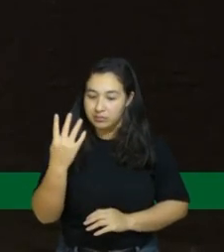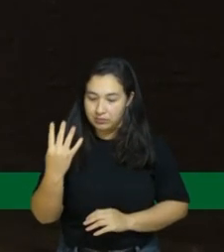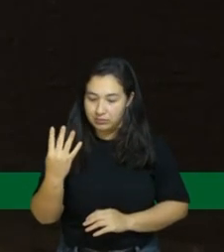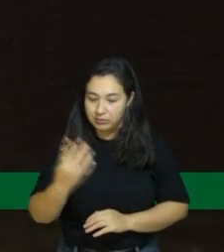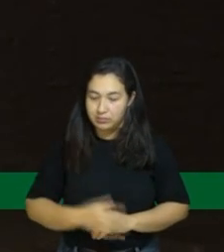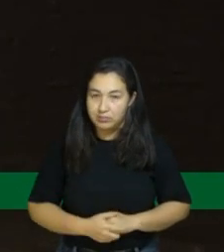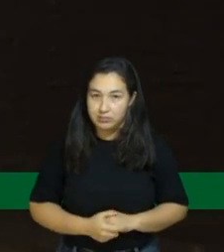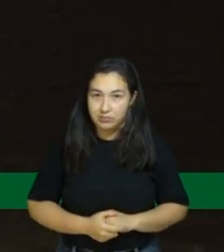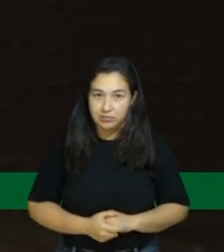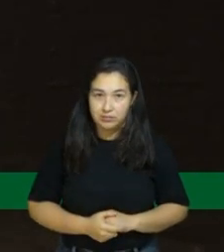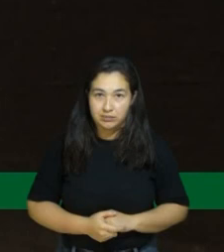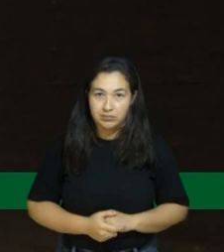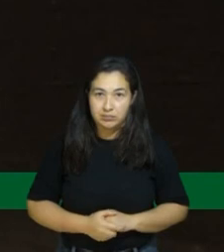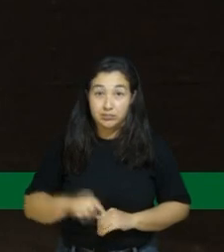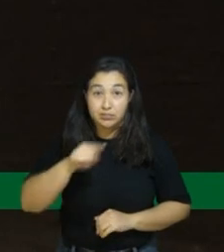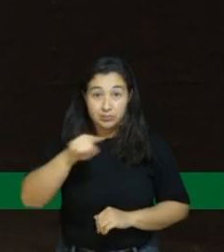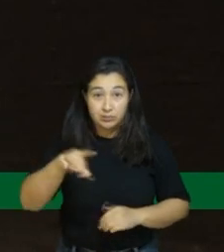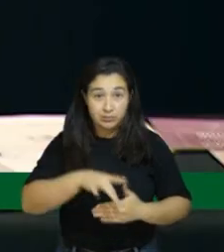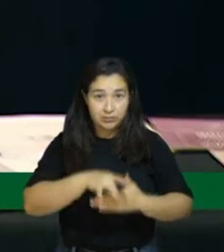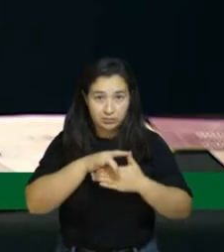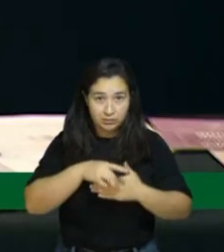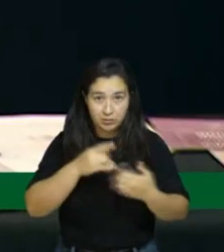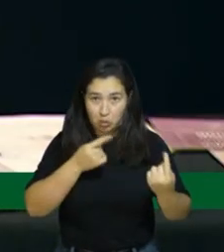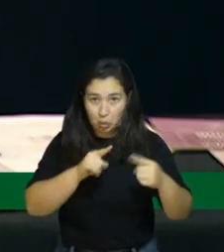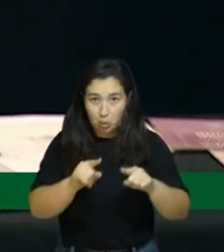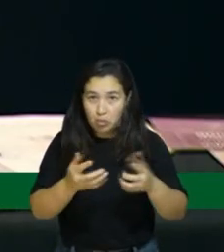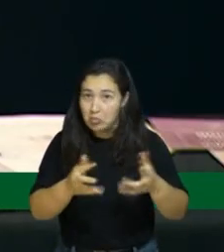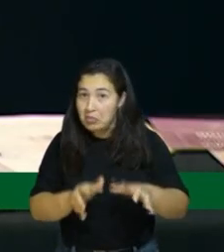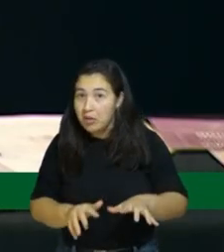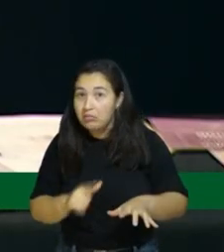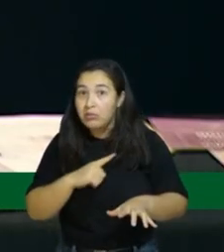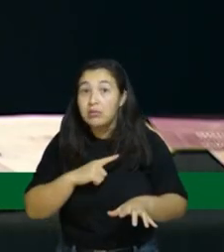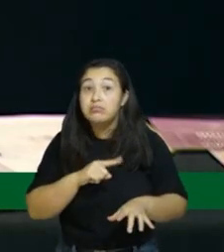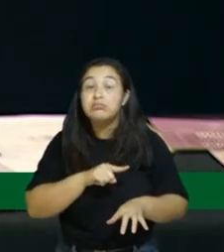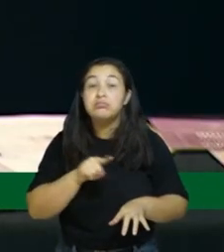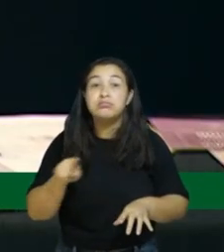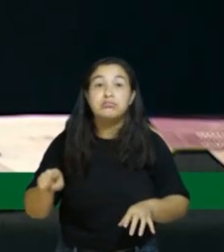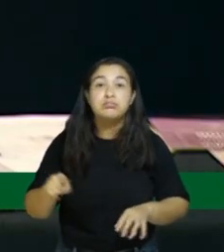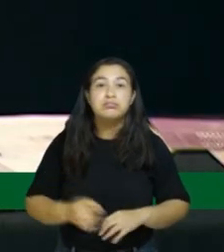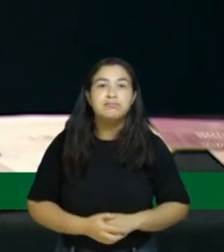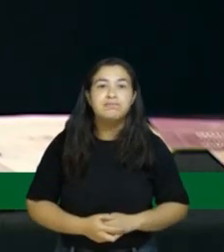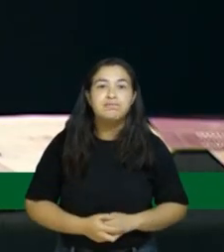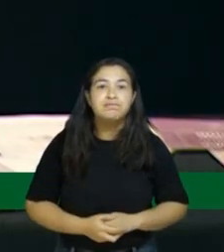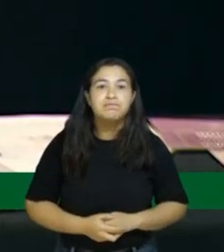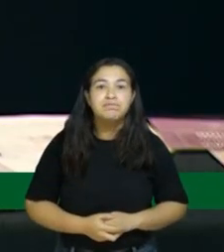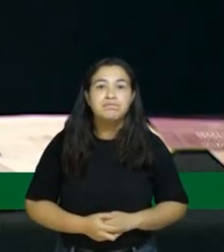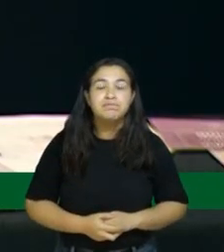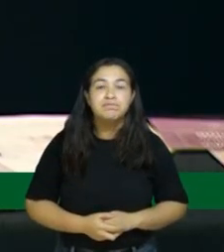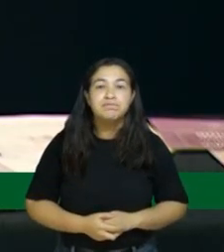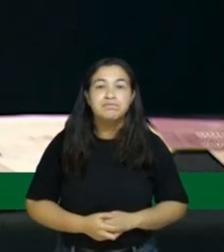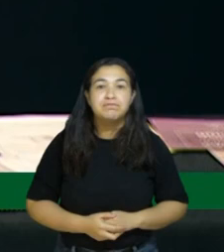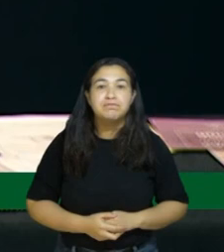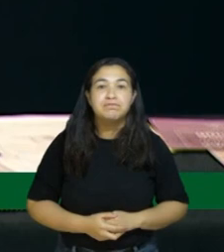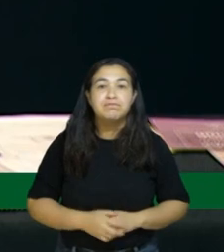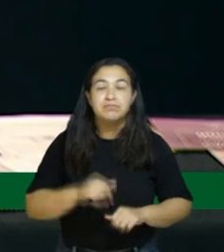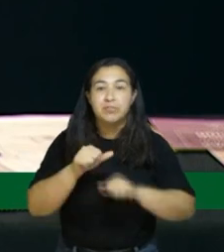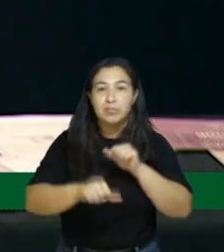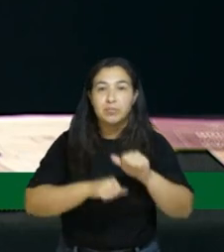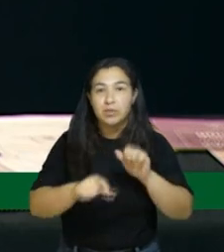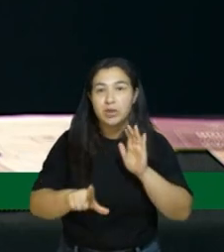263/2022 senhores líderes alguma objeção ela Altera a lei número 10.297 de